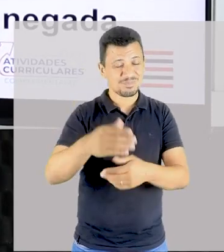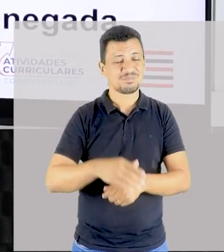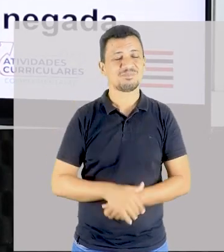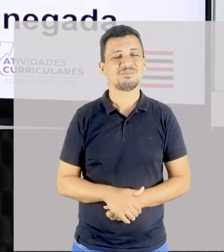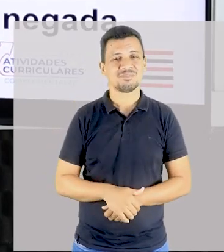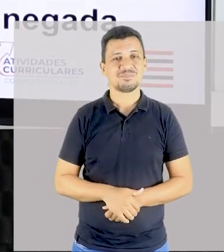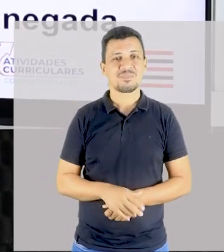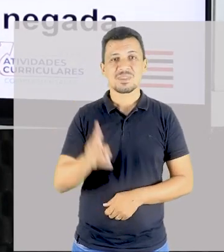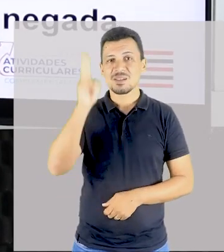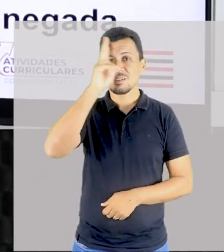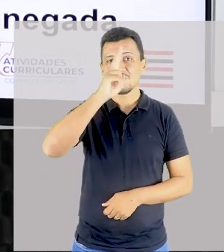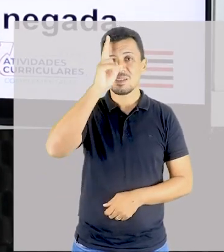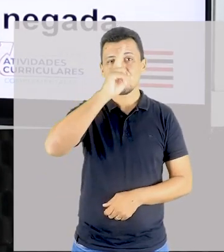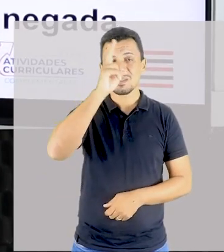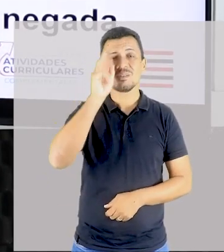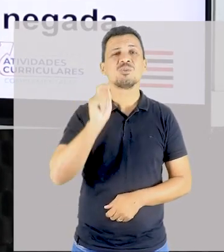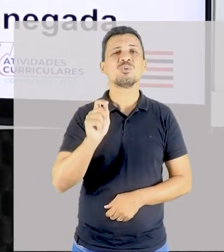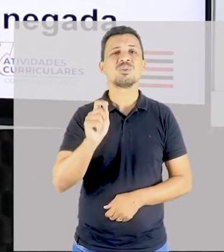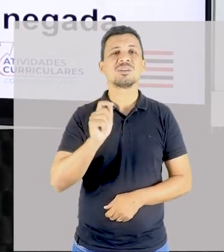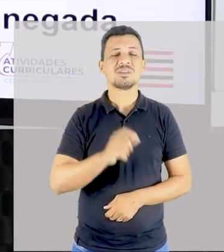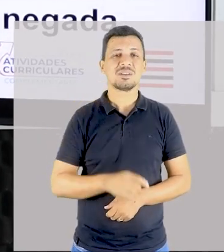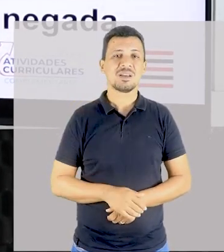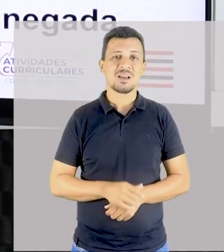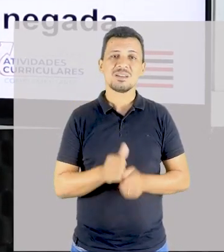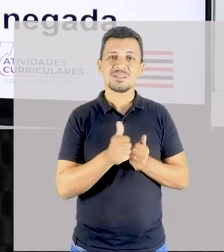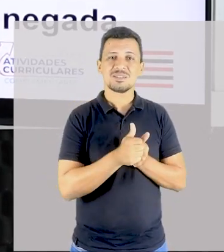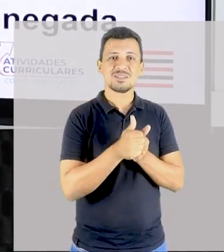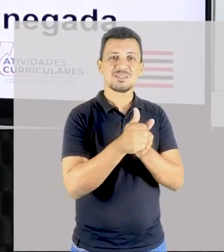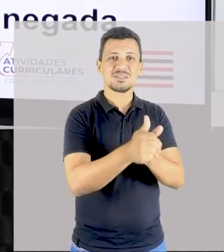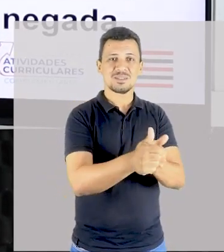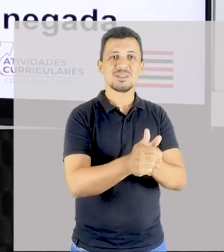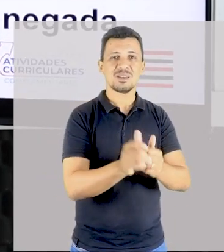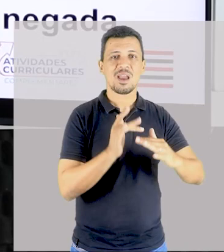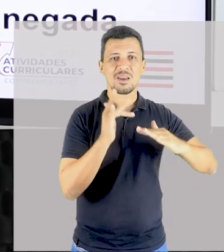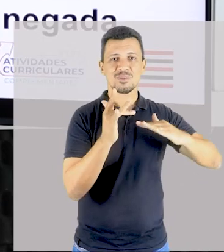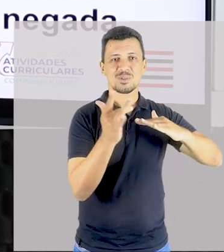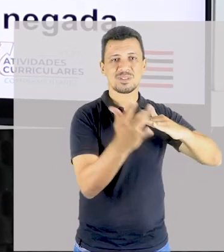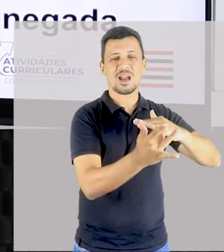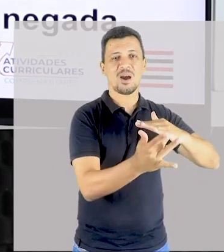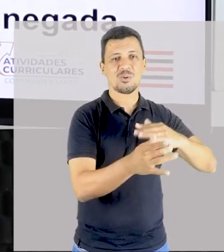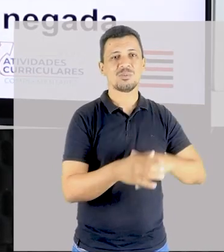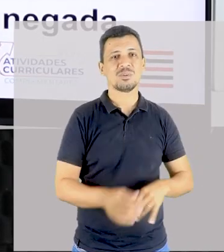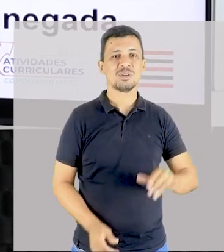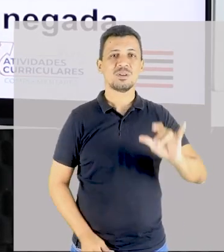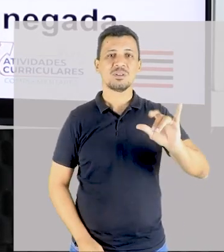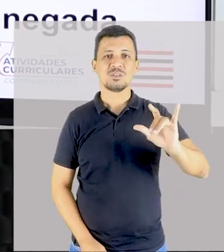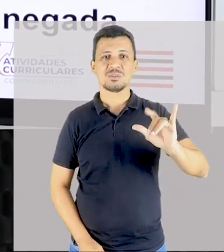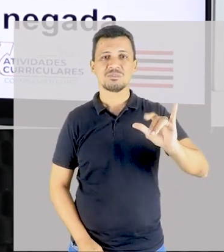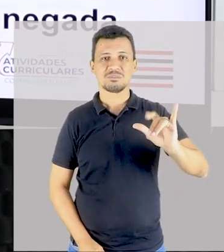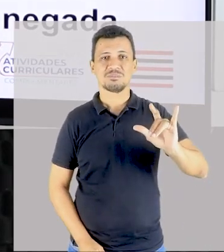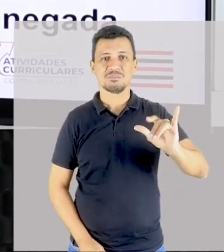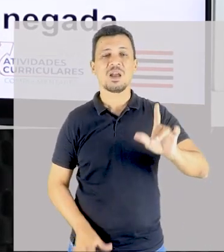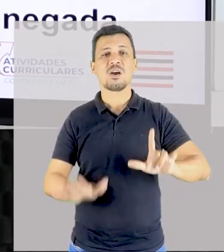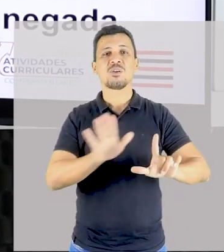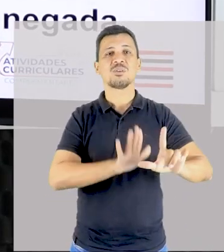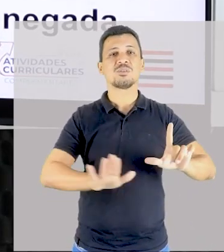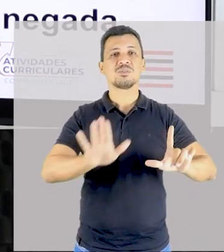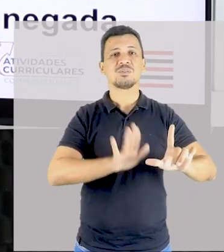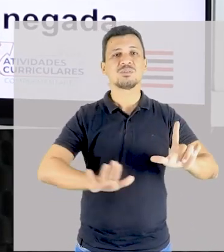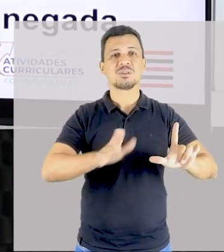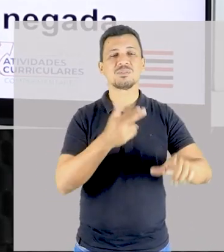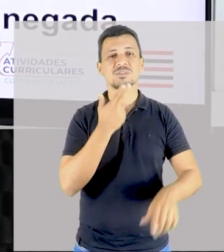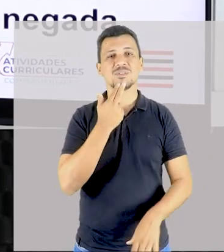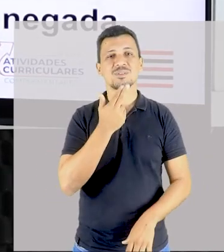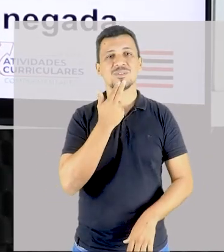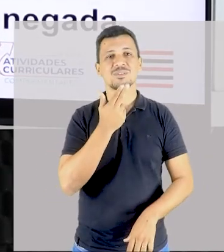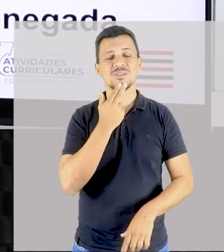vocês lembrem-se de sempre seguir a gente lá nas redes sociais lá no Instagram @plataforma goncal